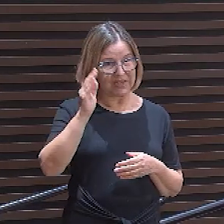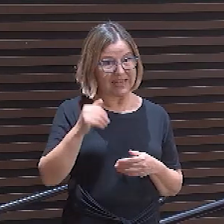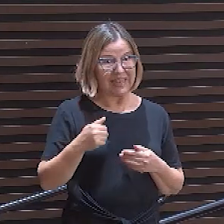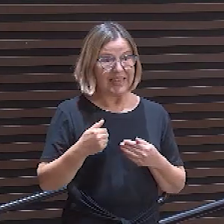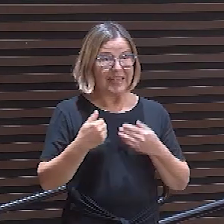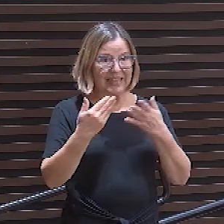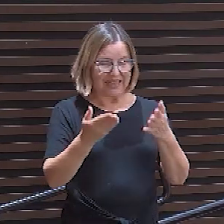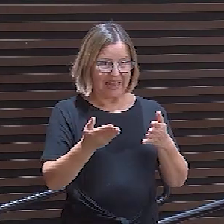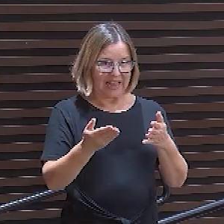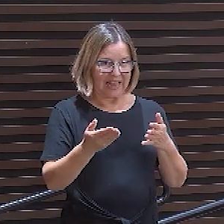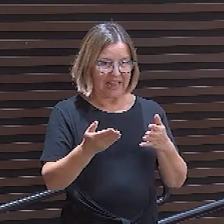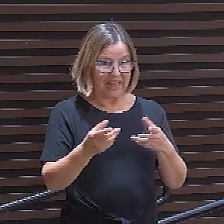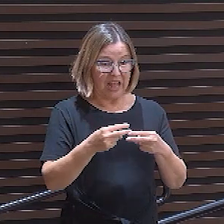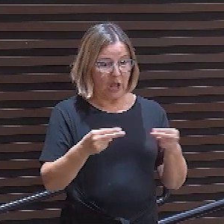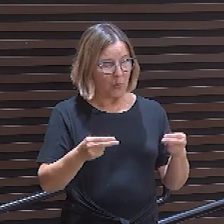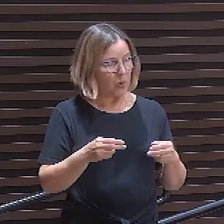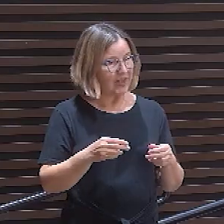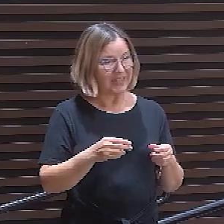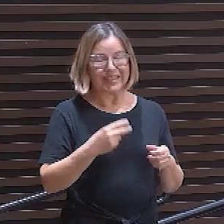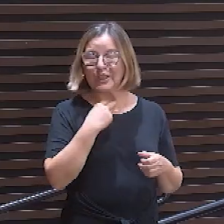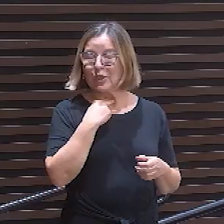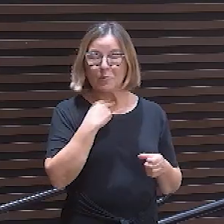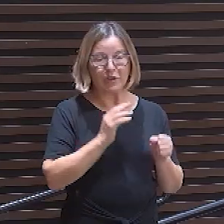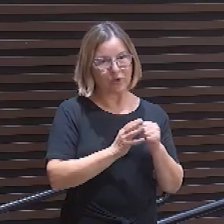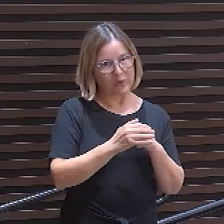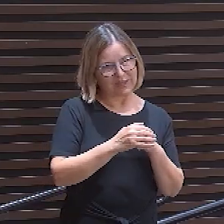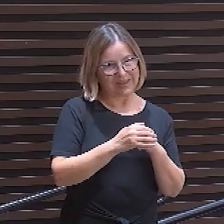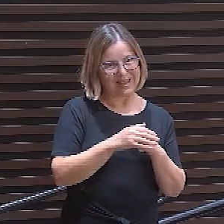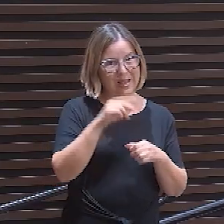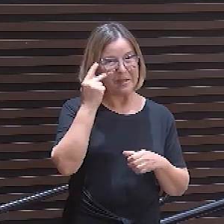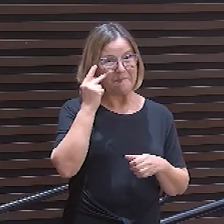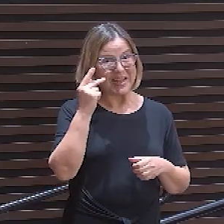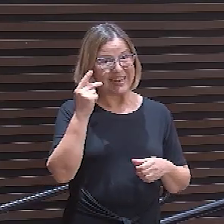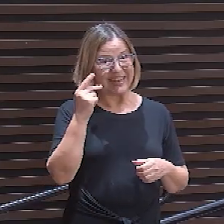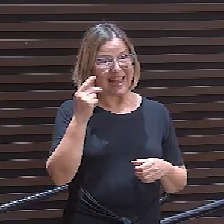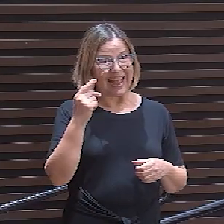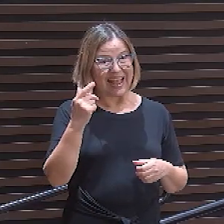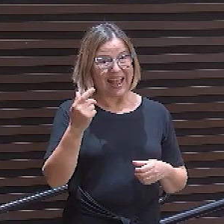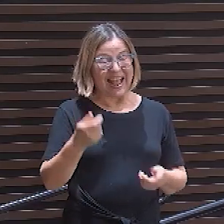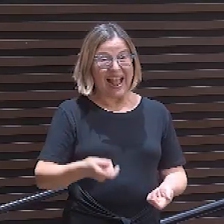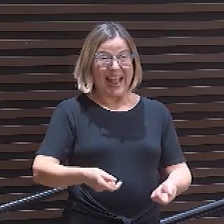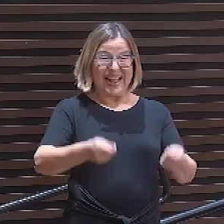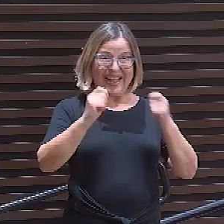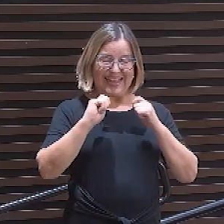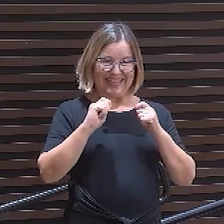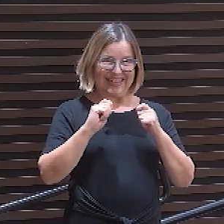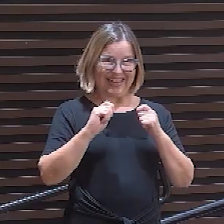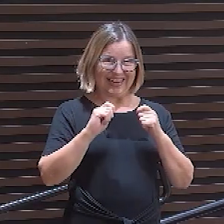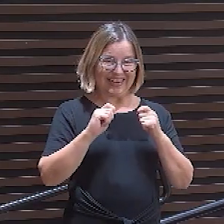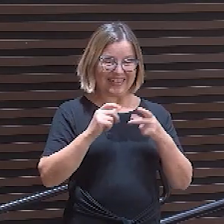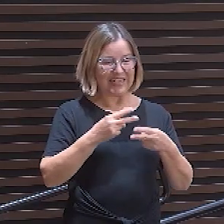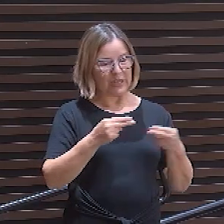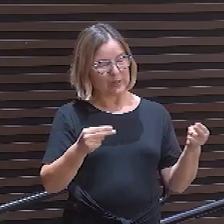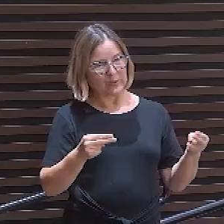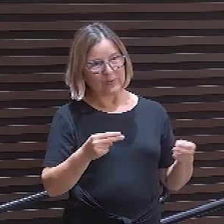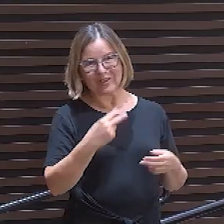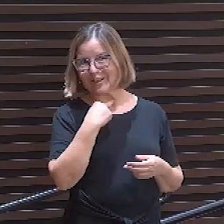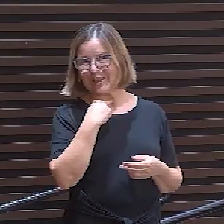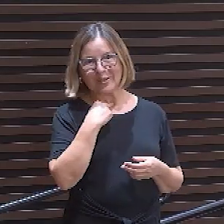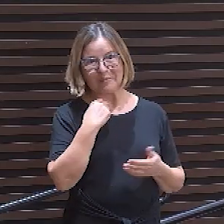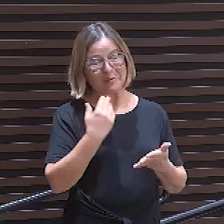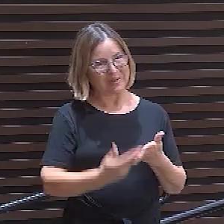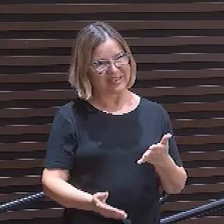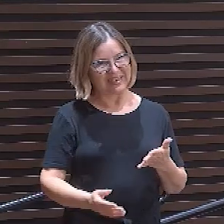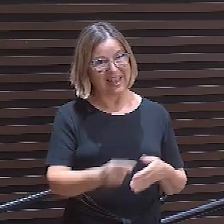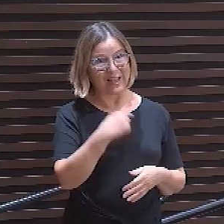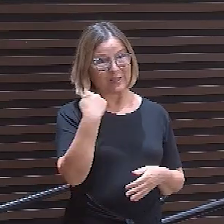pode guardar para ganhar o que não pode perder. Nossa vida é do Senhor e